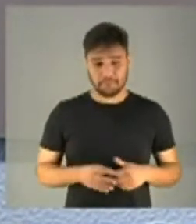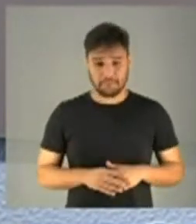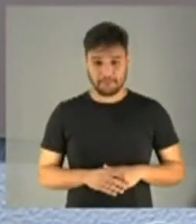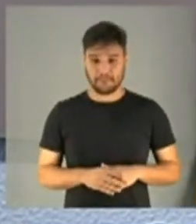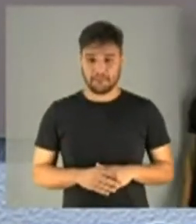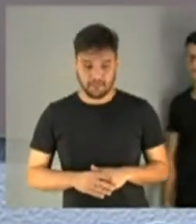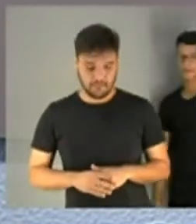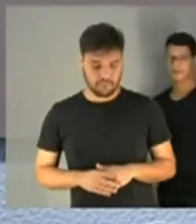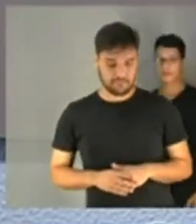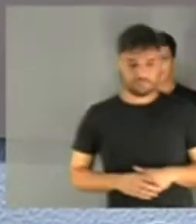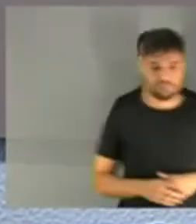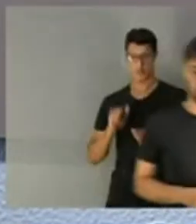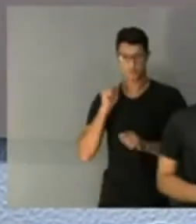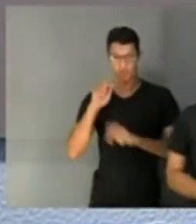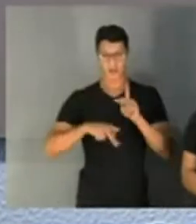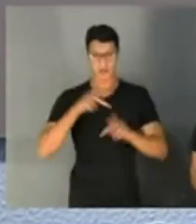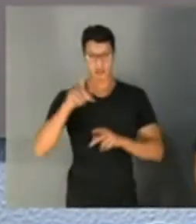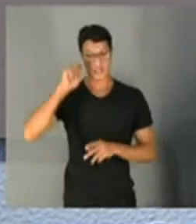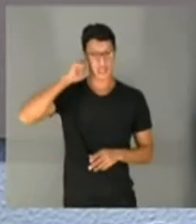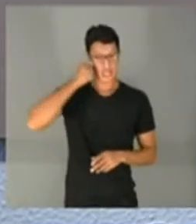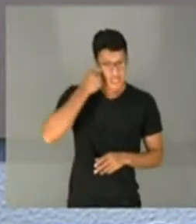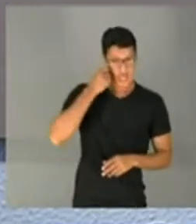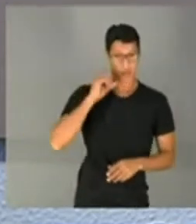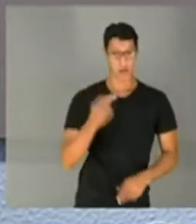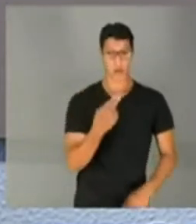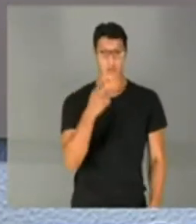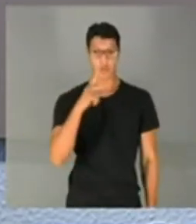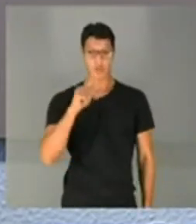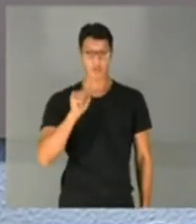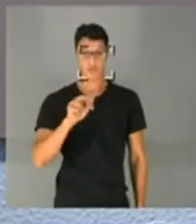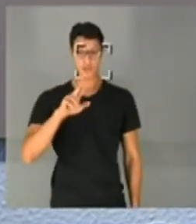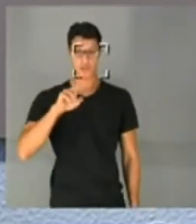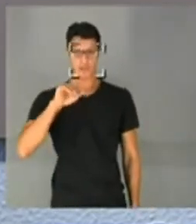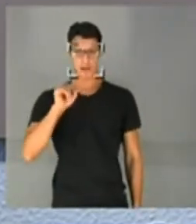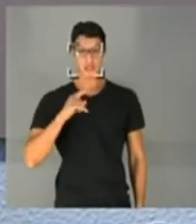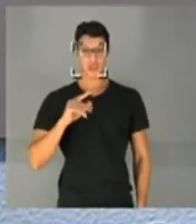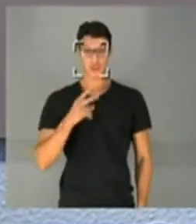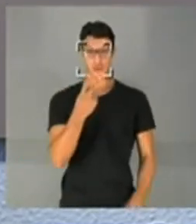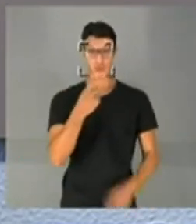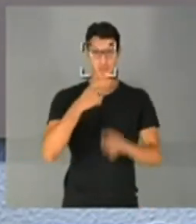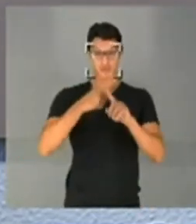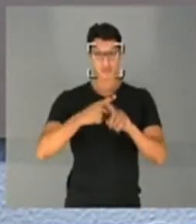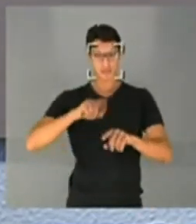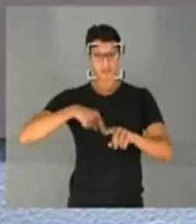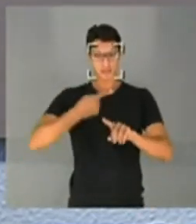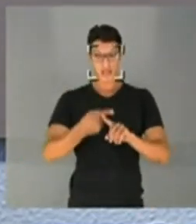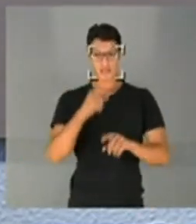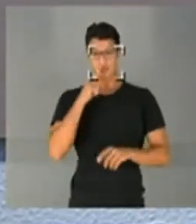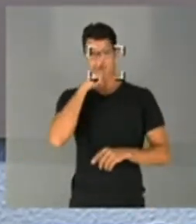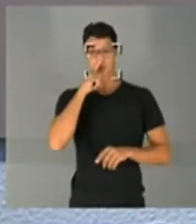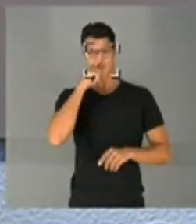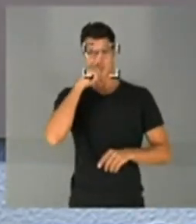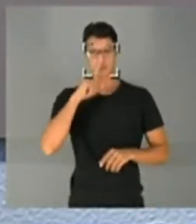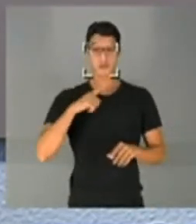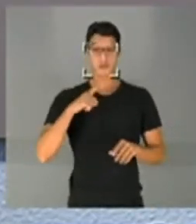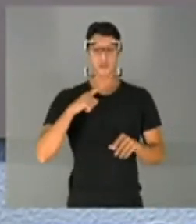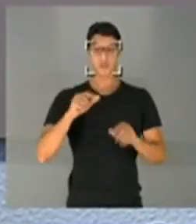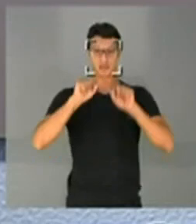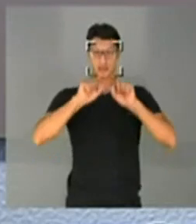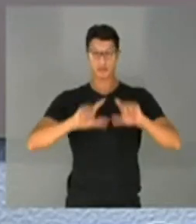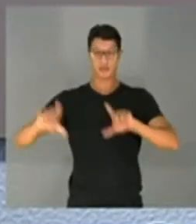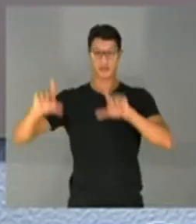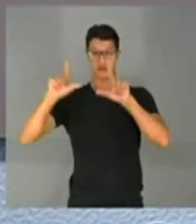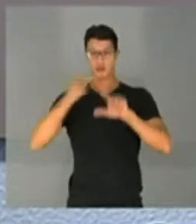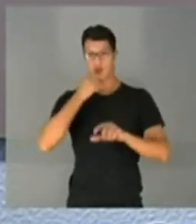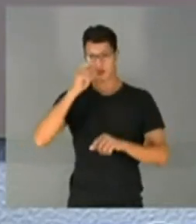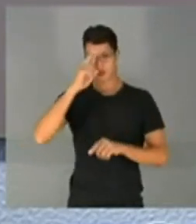populações negras, sejam pretas ou pardas, tinham o dobro do risco de infecção do que as populações brancas. E este slide,